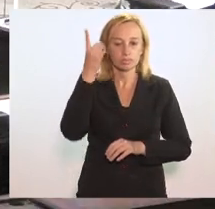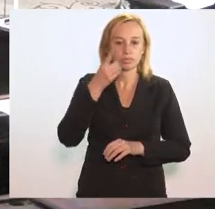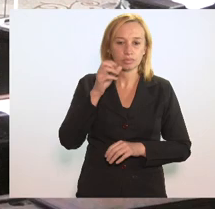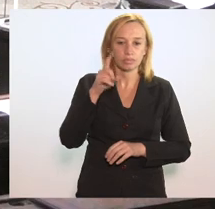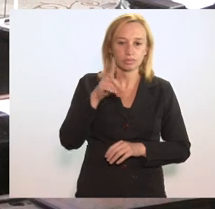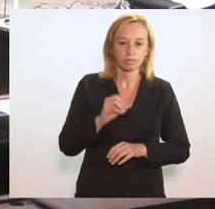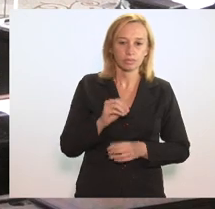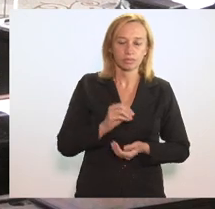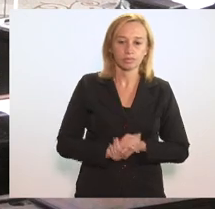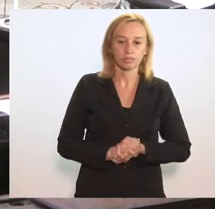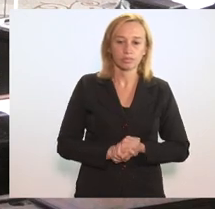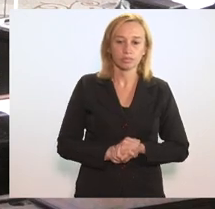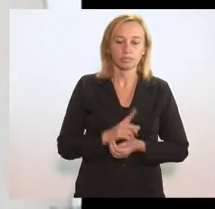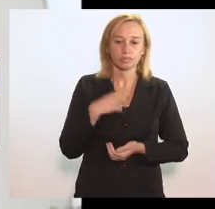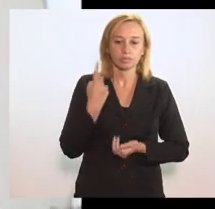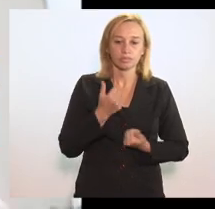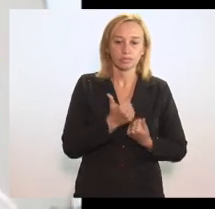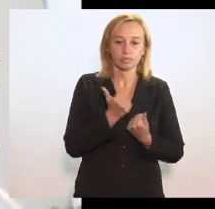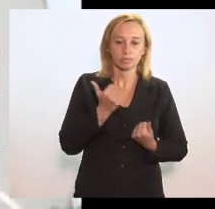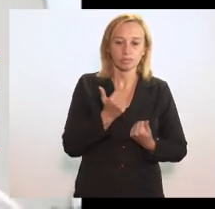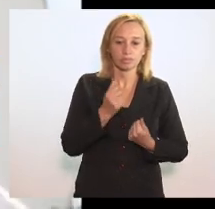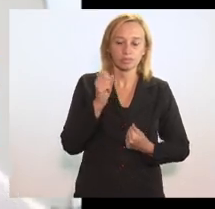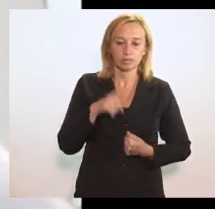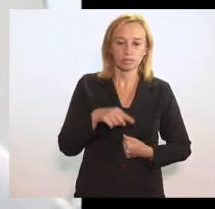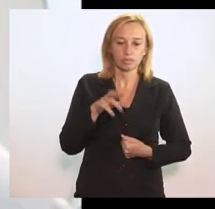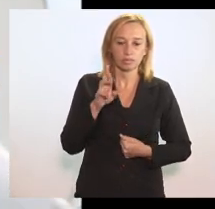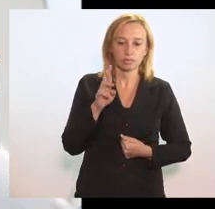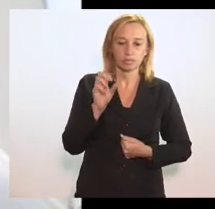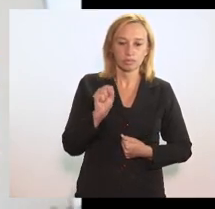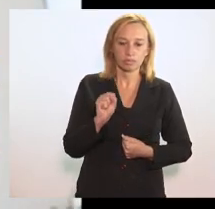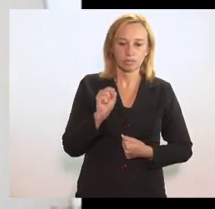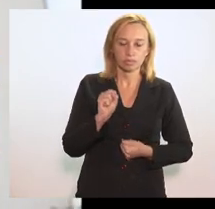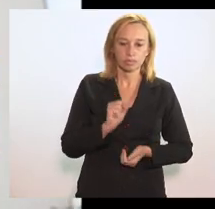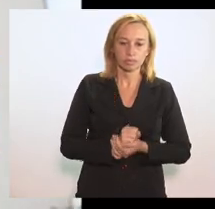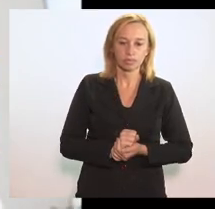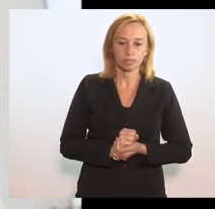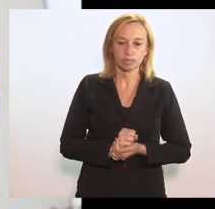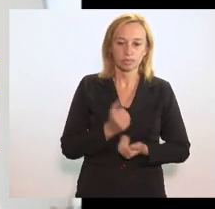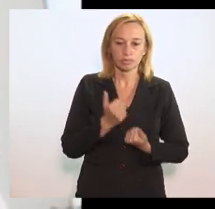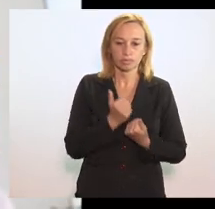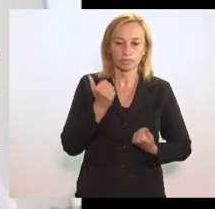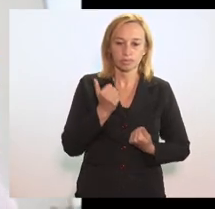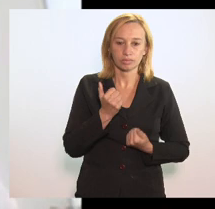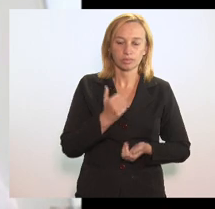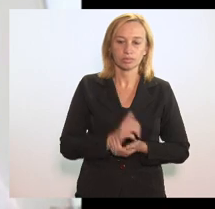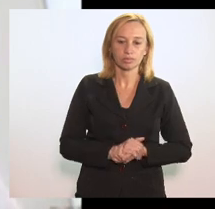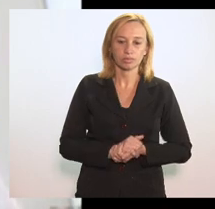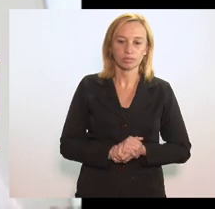Presidente, o nosso vice-presidente agora é o Rubens Bom Tempo. Vice-presidente.